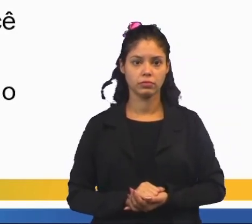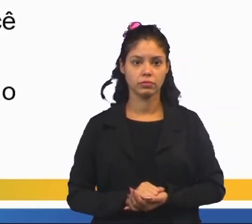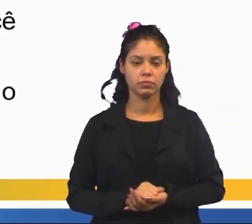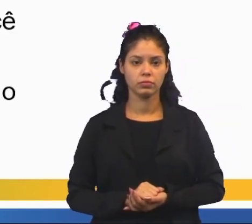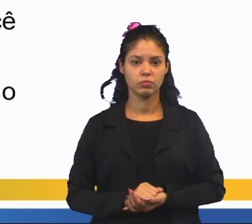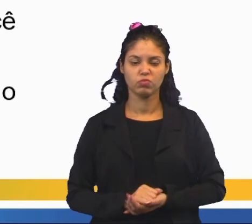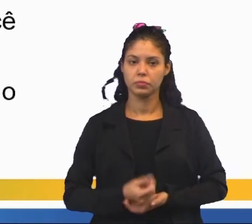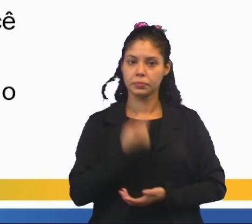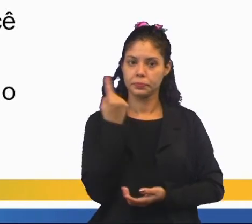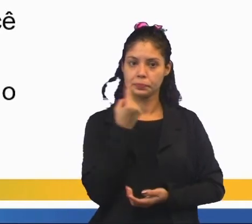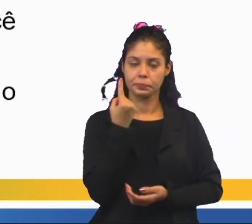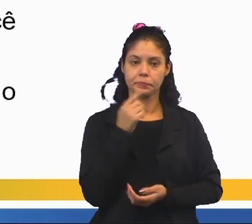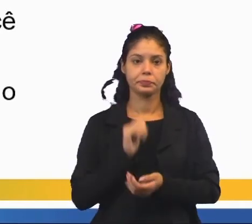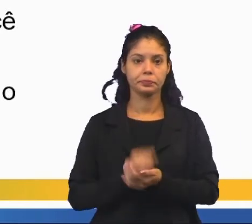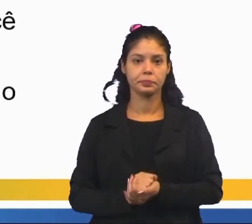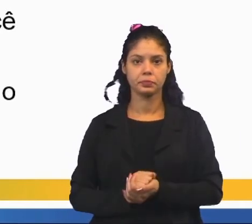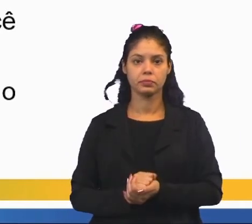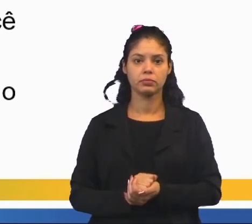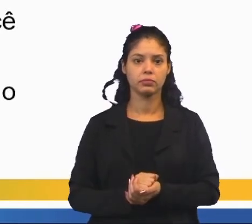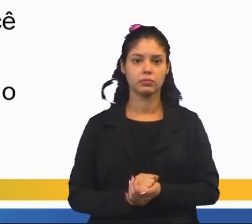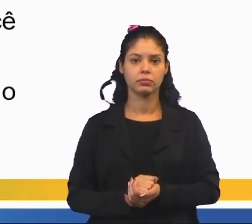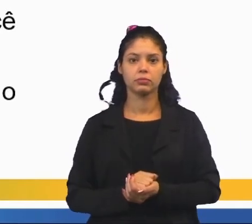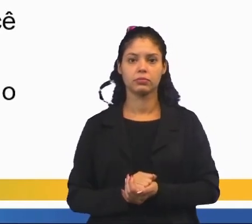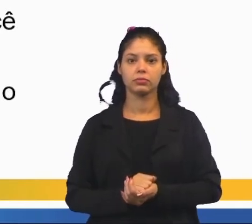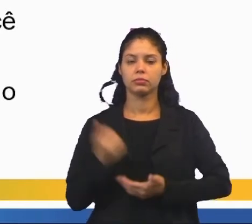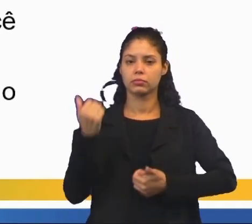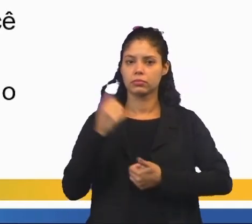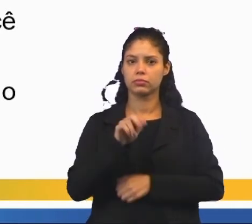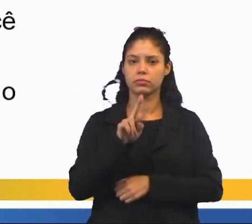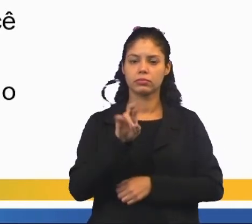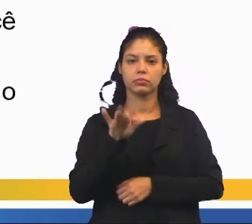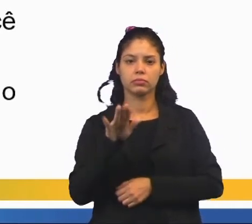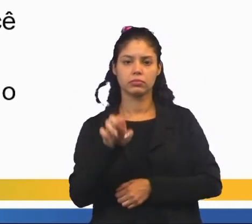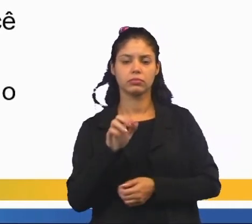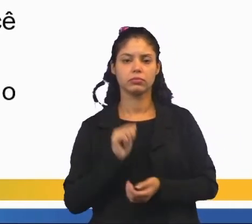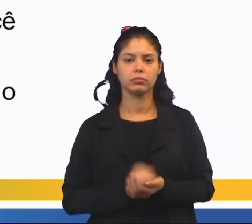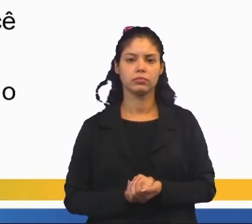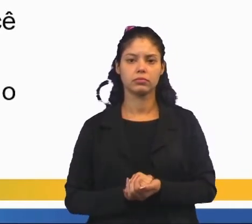assinante. Primeiro adjetivo, segundo substantivo.